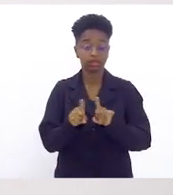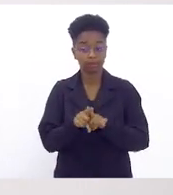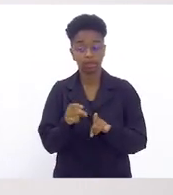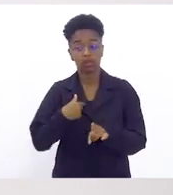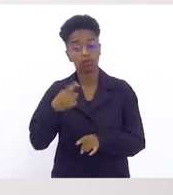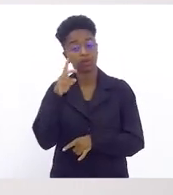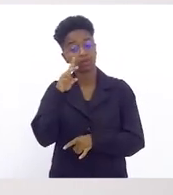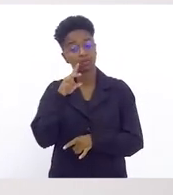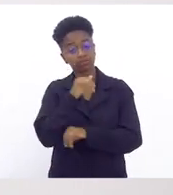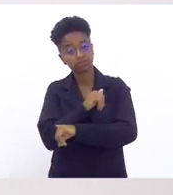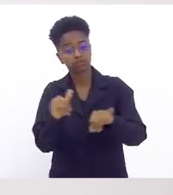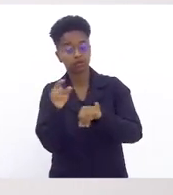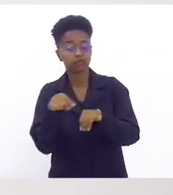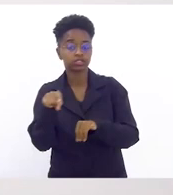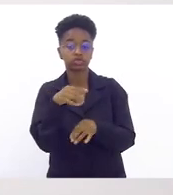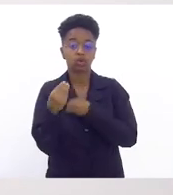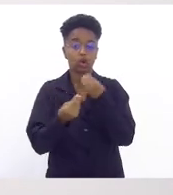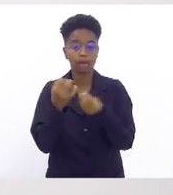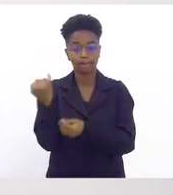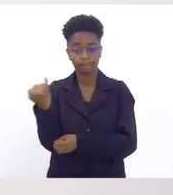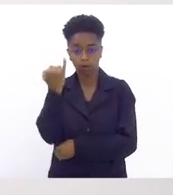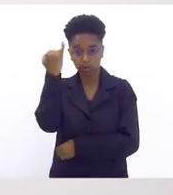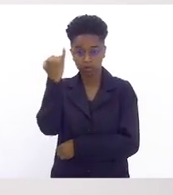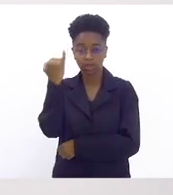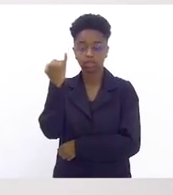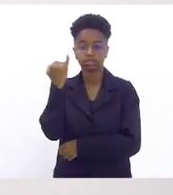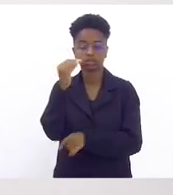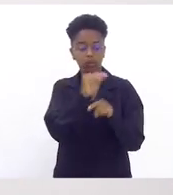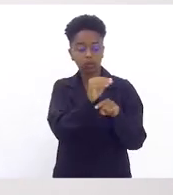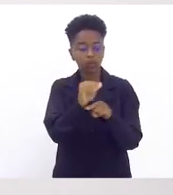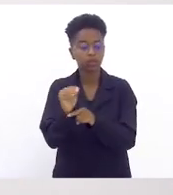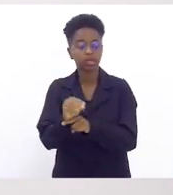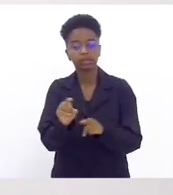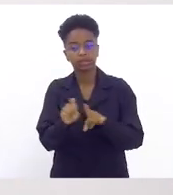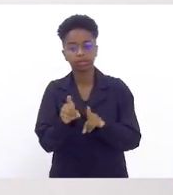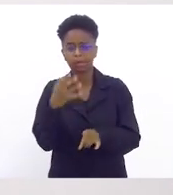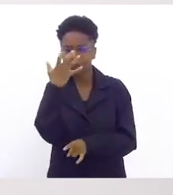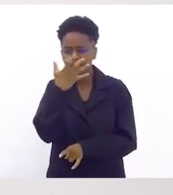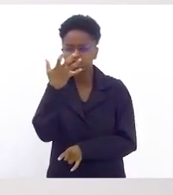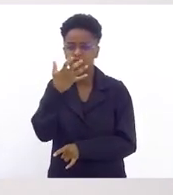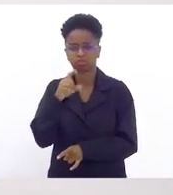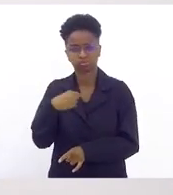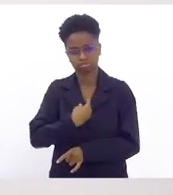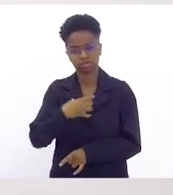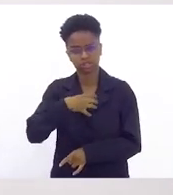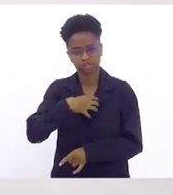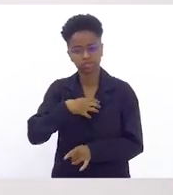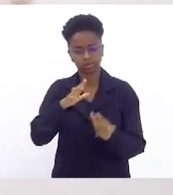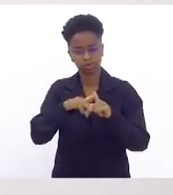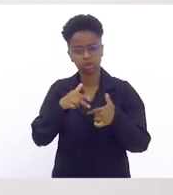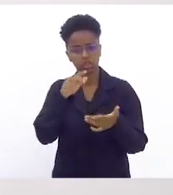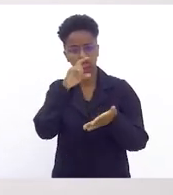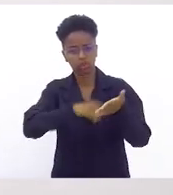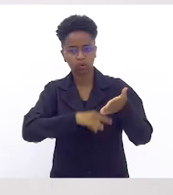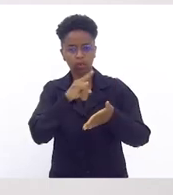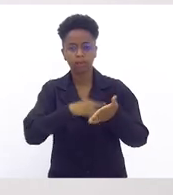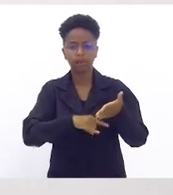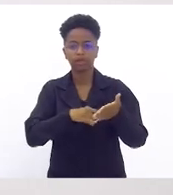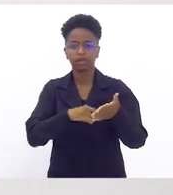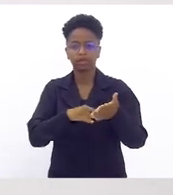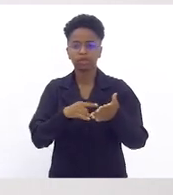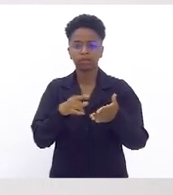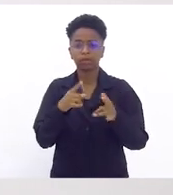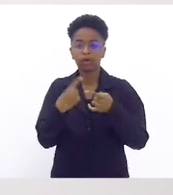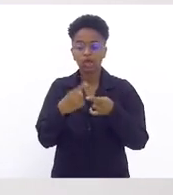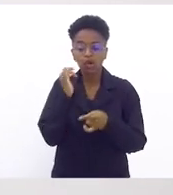vocês da importância dessa documentação do Zelo da paixão que nós temos por esses documentos por essas fotos que contam